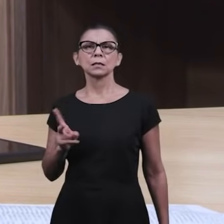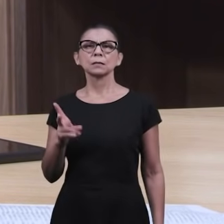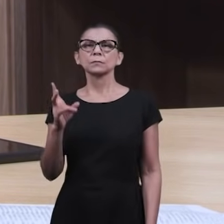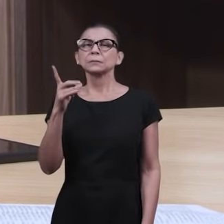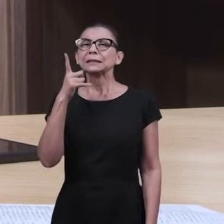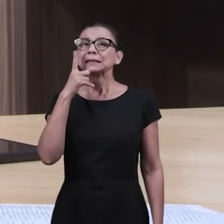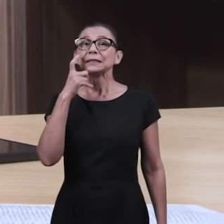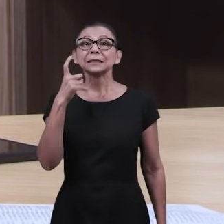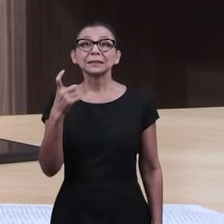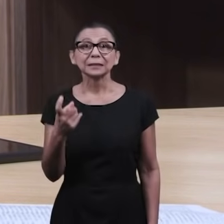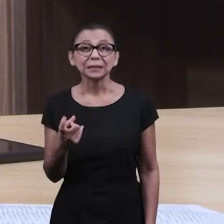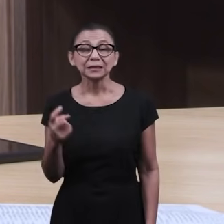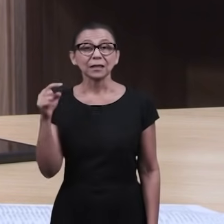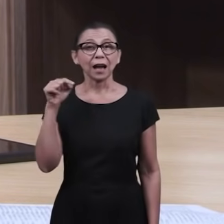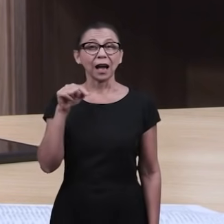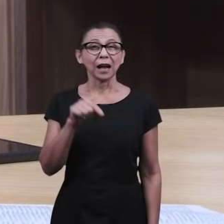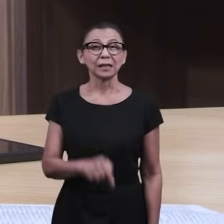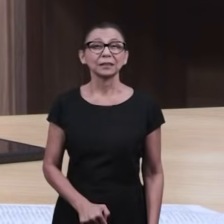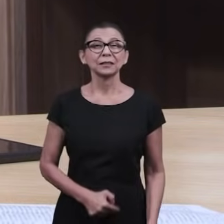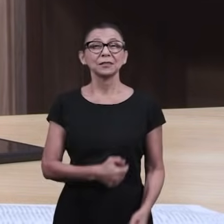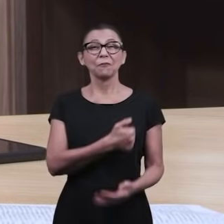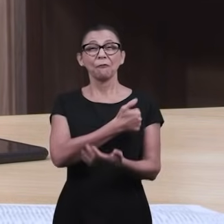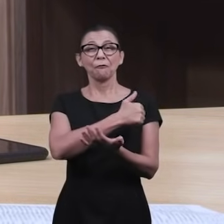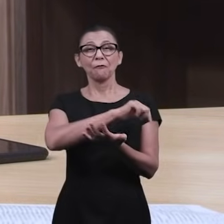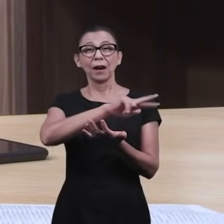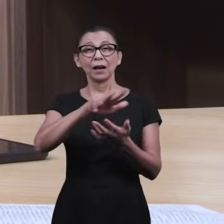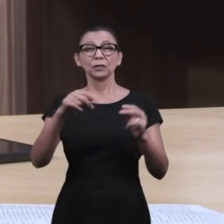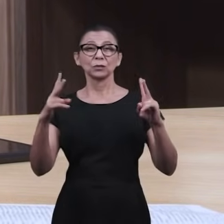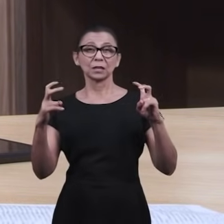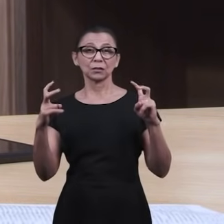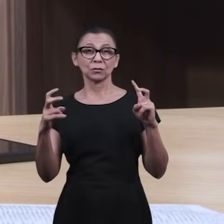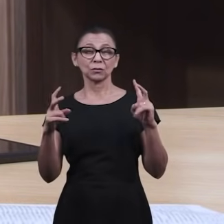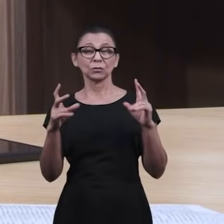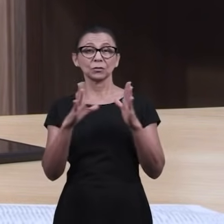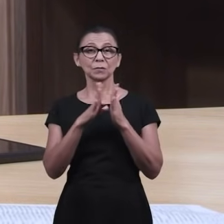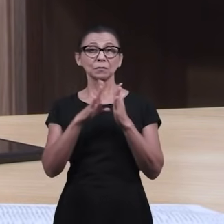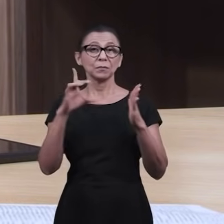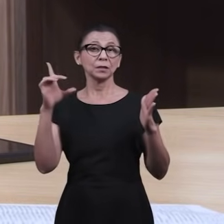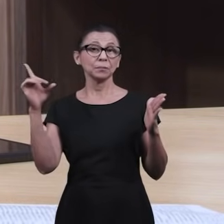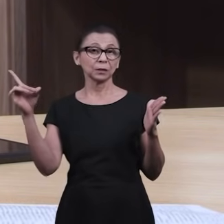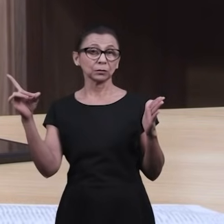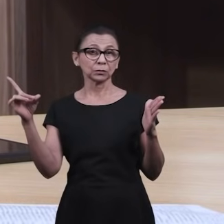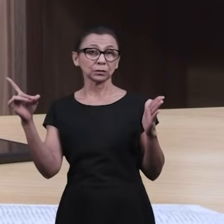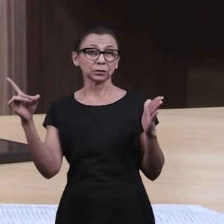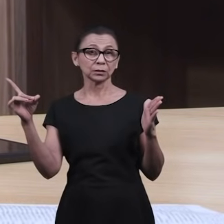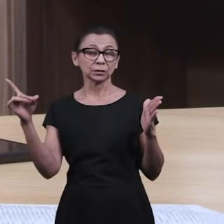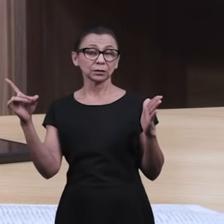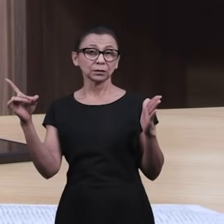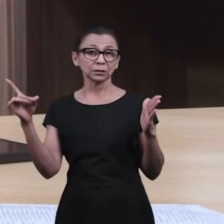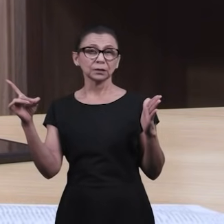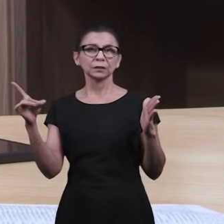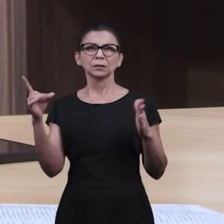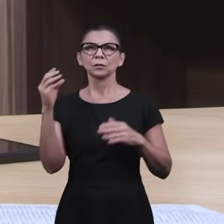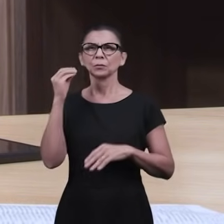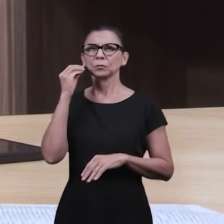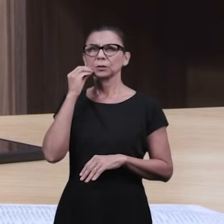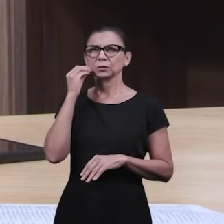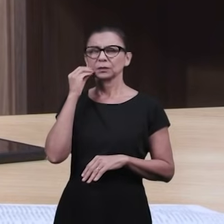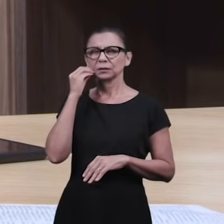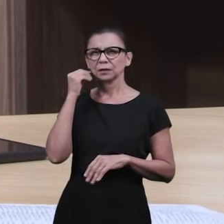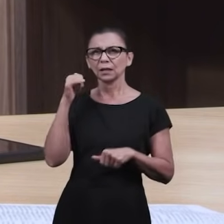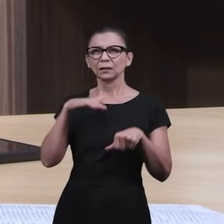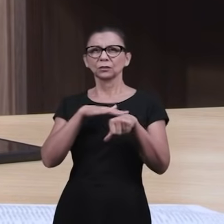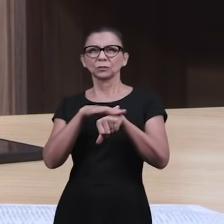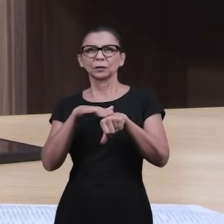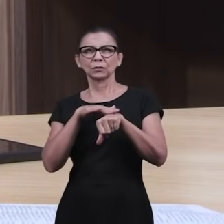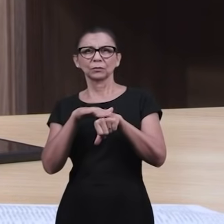sempre muito interessante porque a gente aborda aspectos bíblicos a cada edição do programa e temos a oportunidade de, numa conversa, num momento até